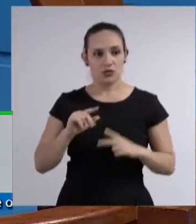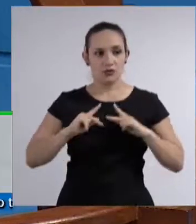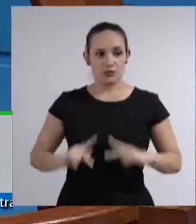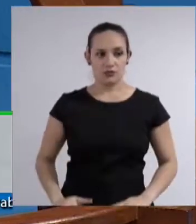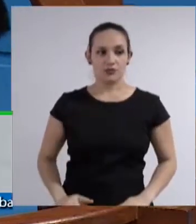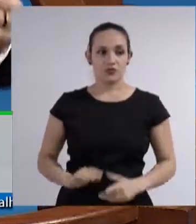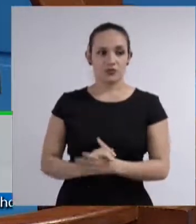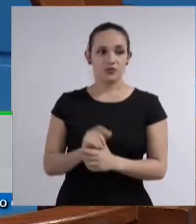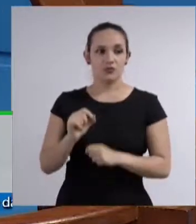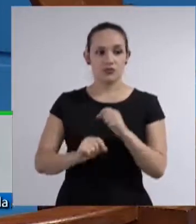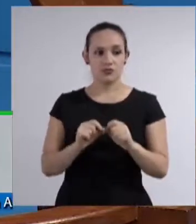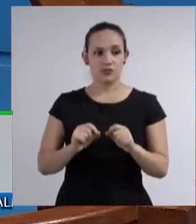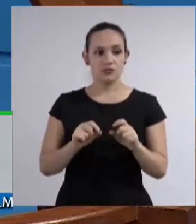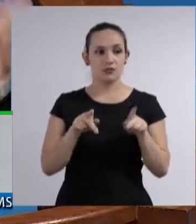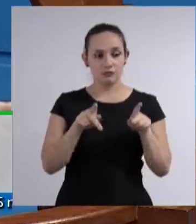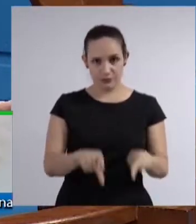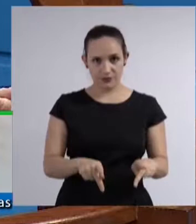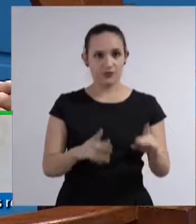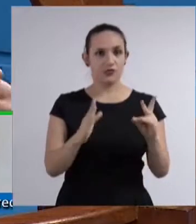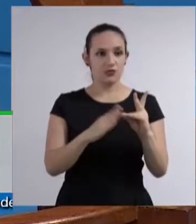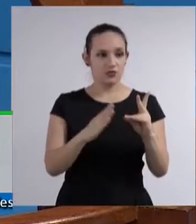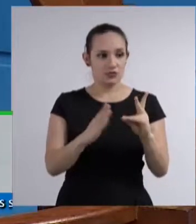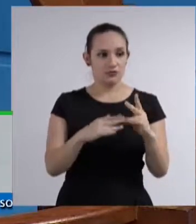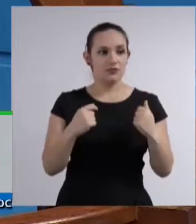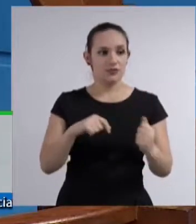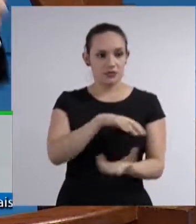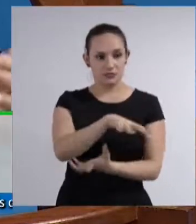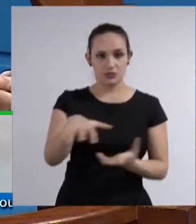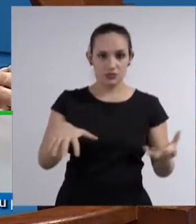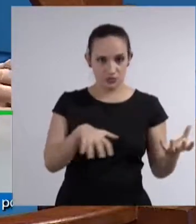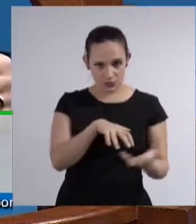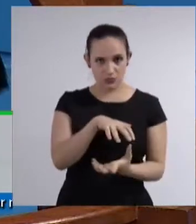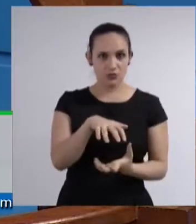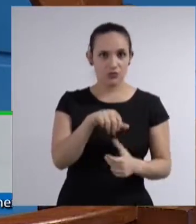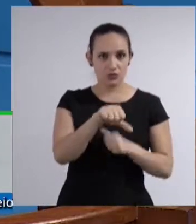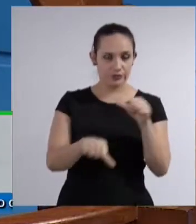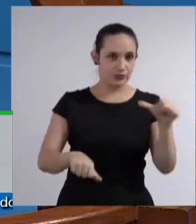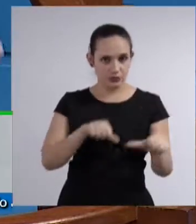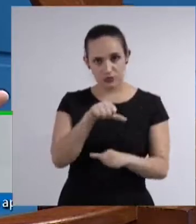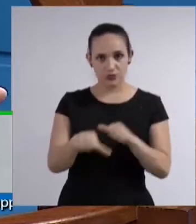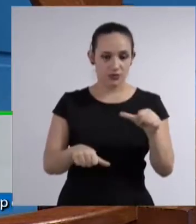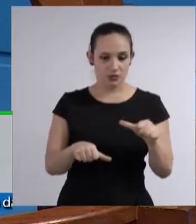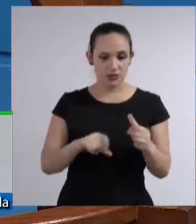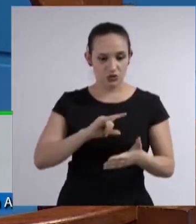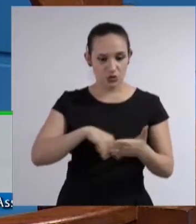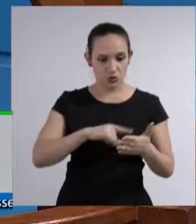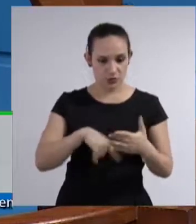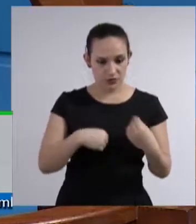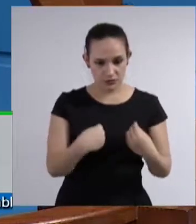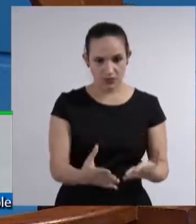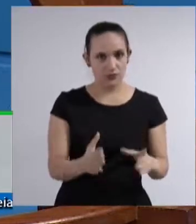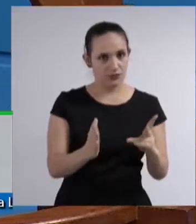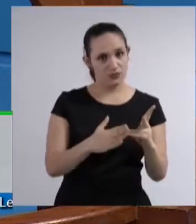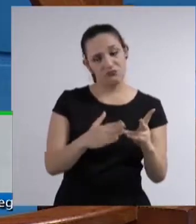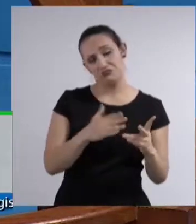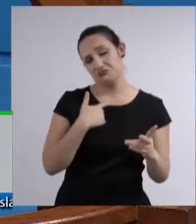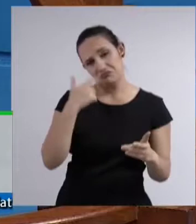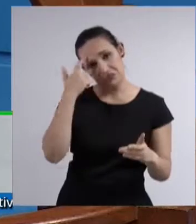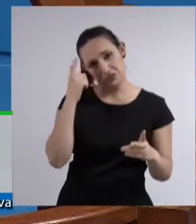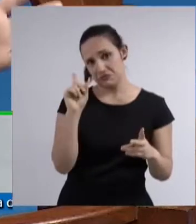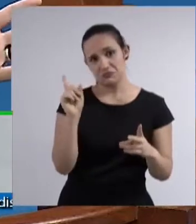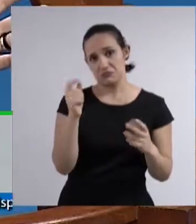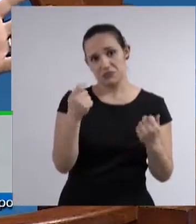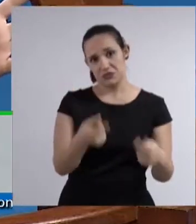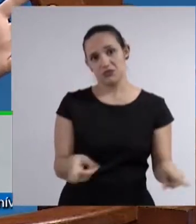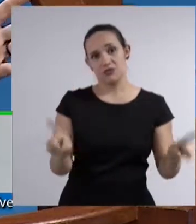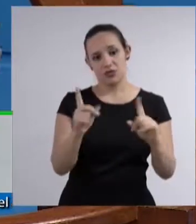na questão indígena deva haver reforma agrária, distribuição de título para os índios, né? Eu sigo